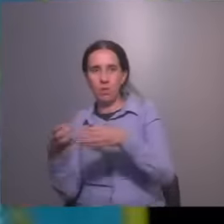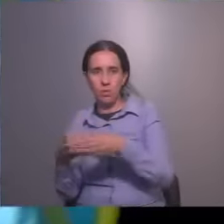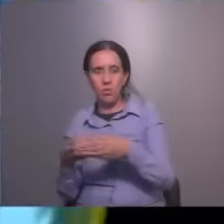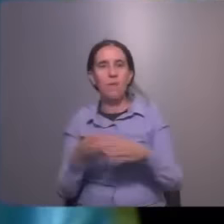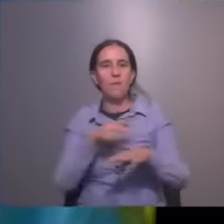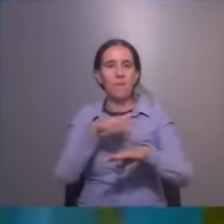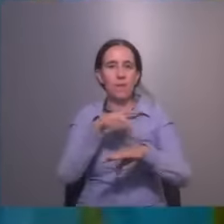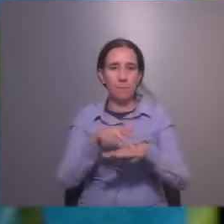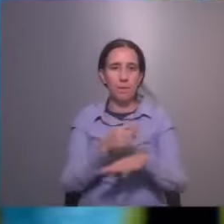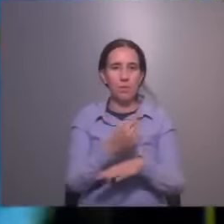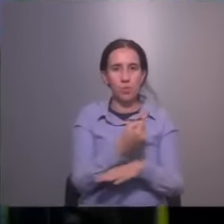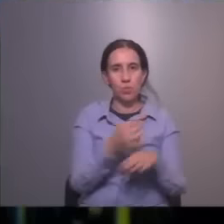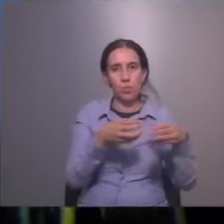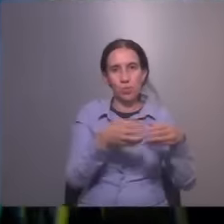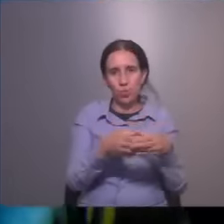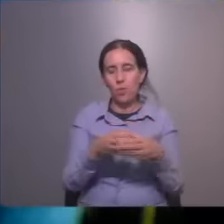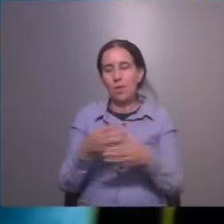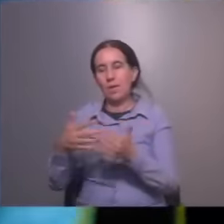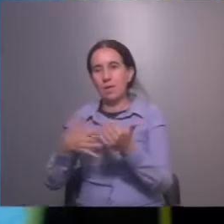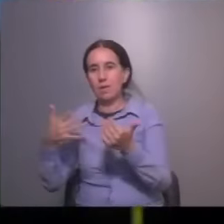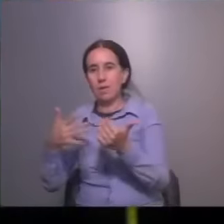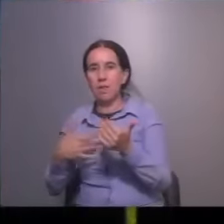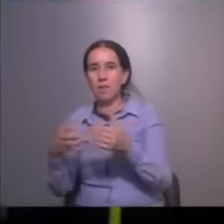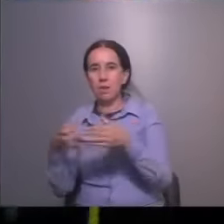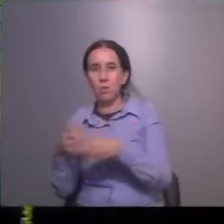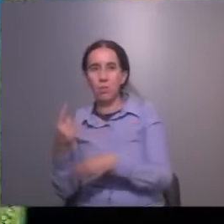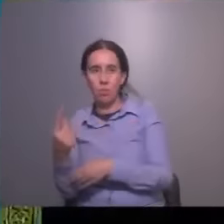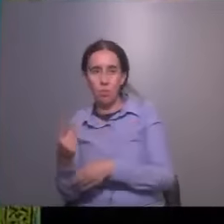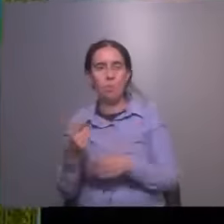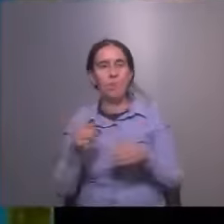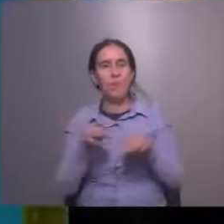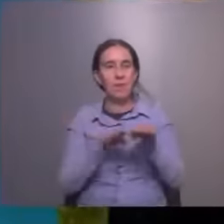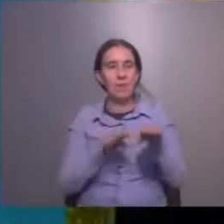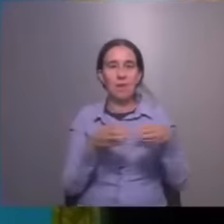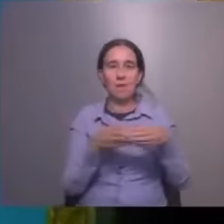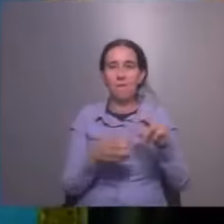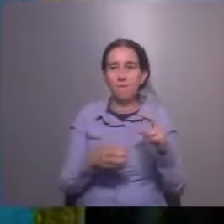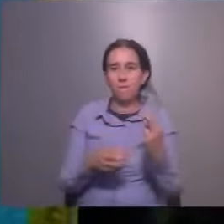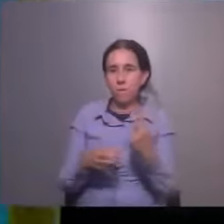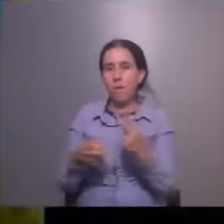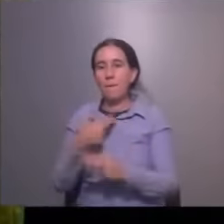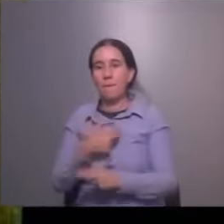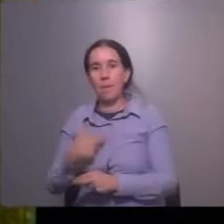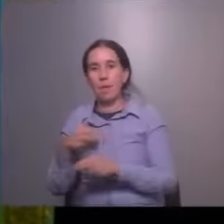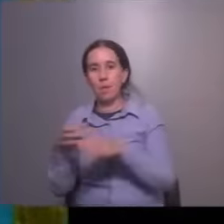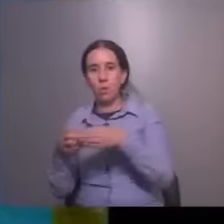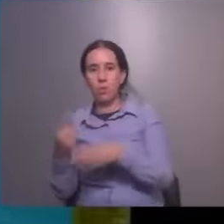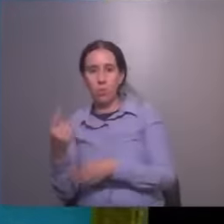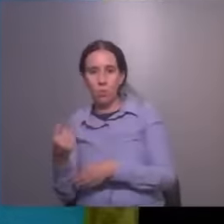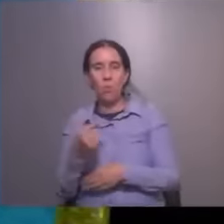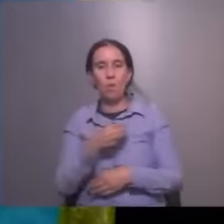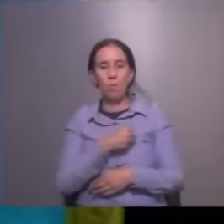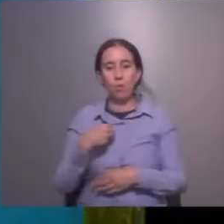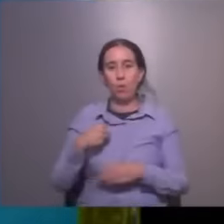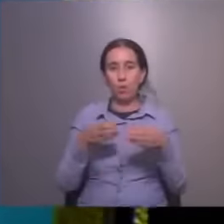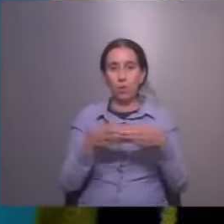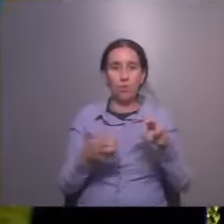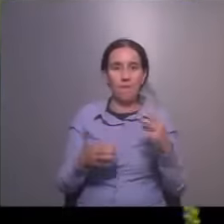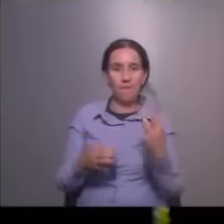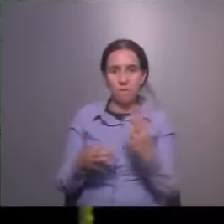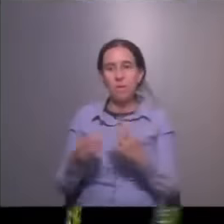um da Bélgica, um da Costa do Marfim, quatro da Espanha, um das Filipinas, um da